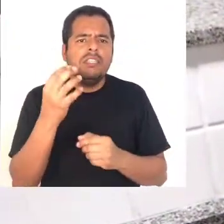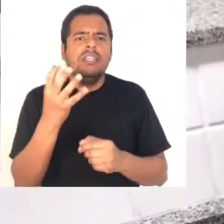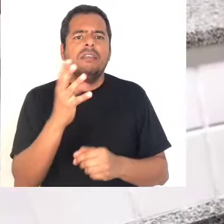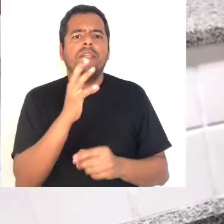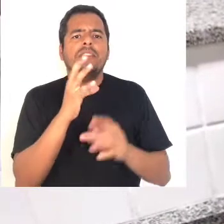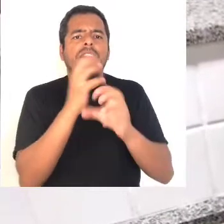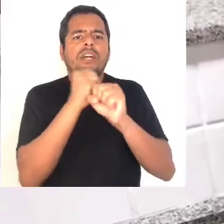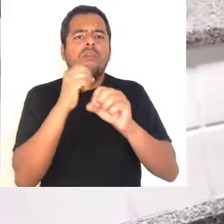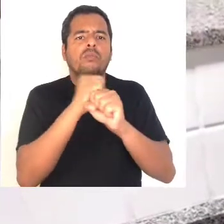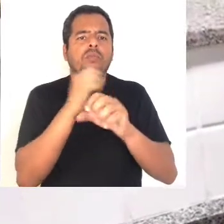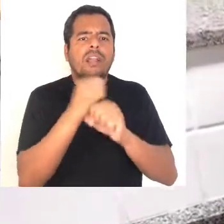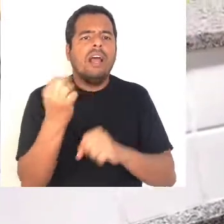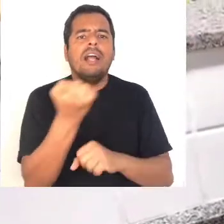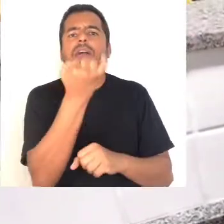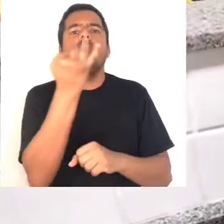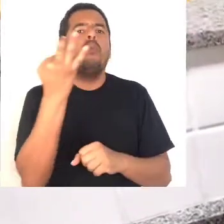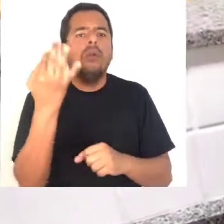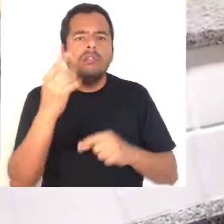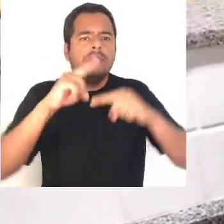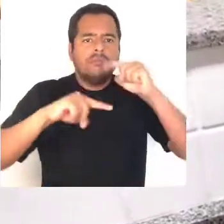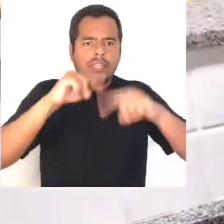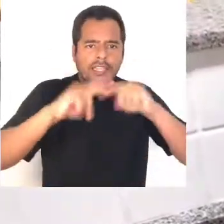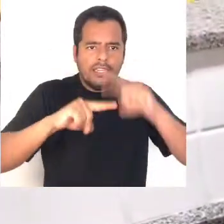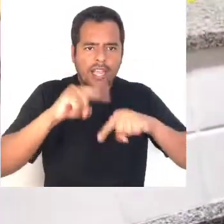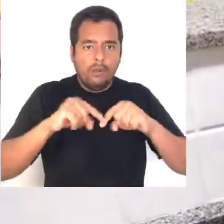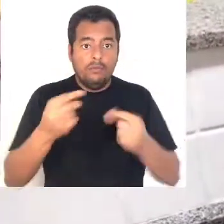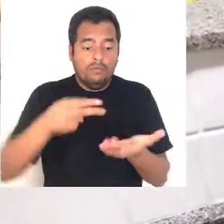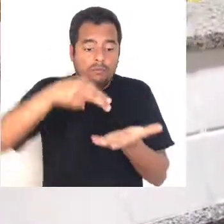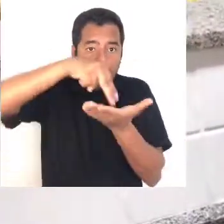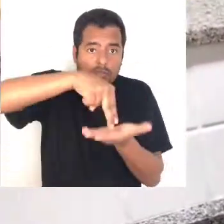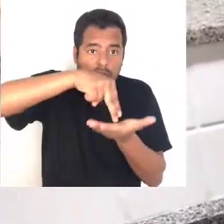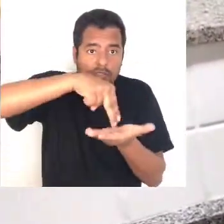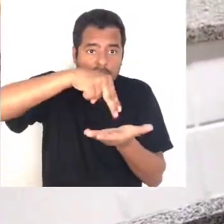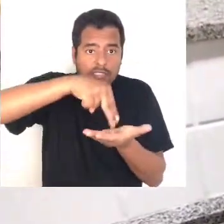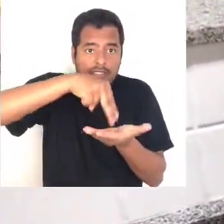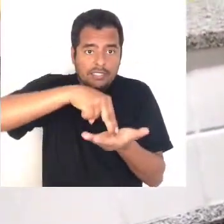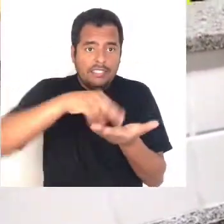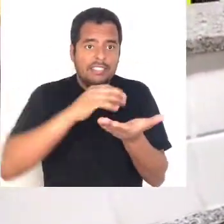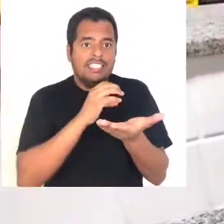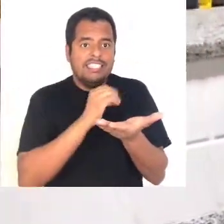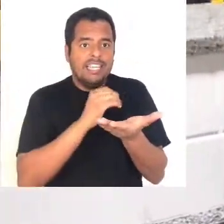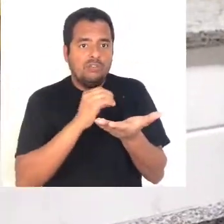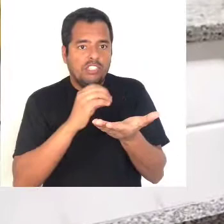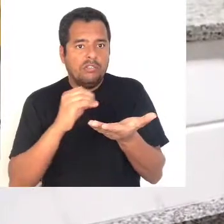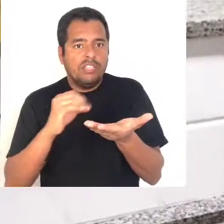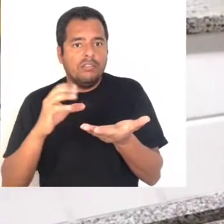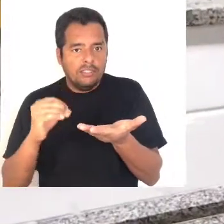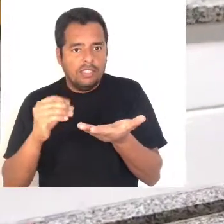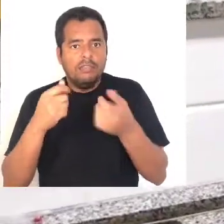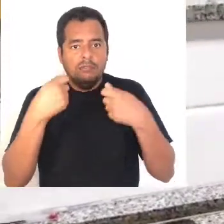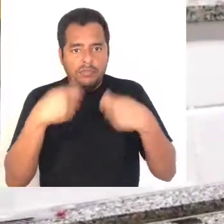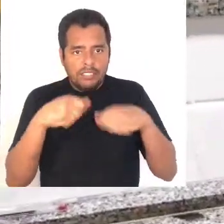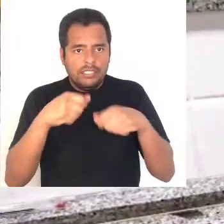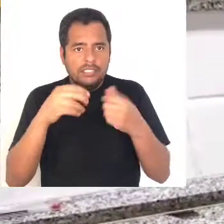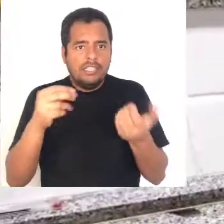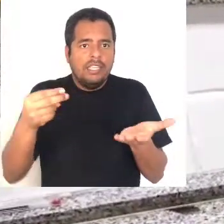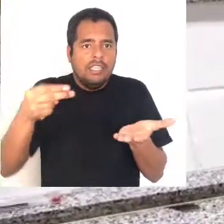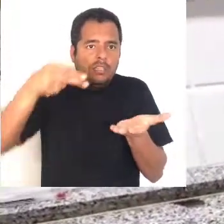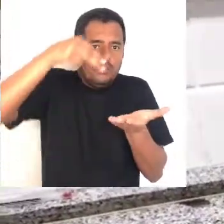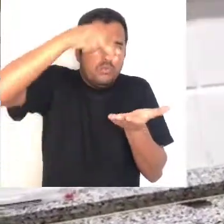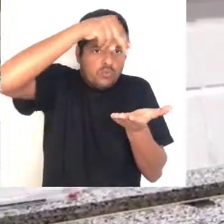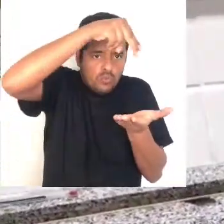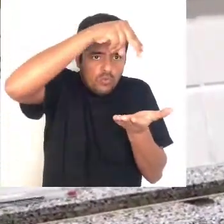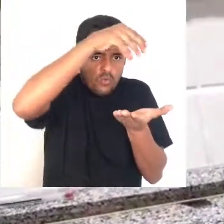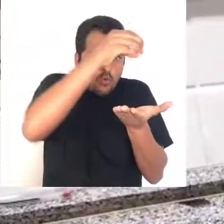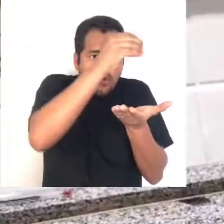a gente calcular o rendimento, quanto a gente partiu de material e quanto a gente vai obter. Então, balança zerada, né? Balança parada, aí você